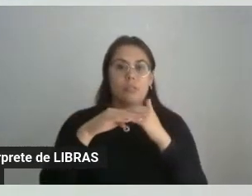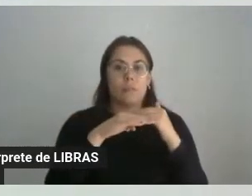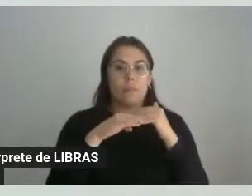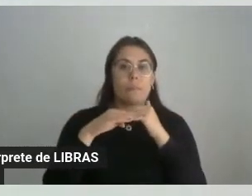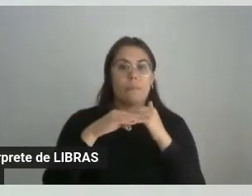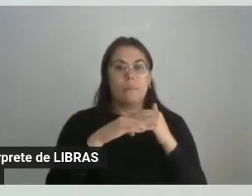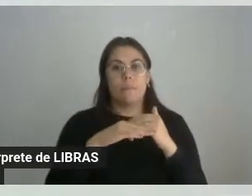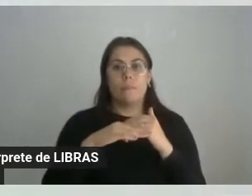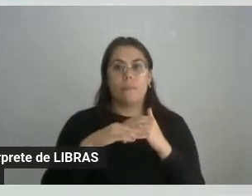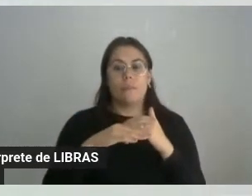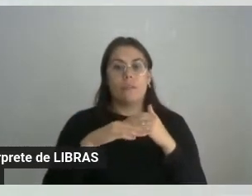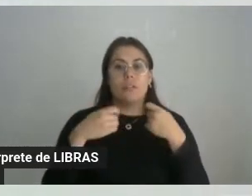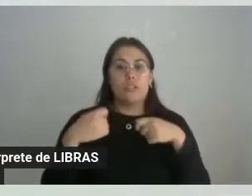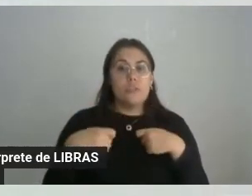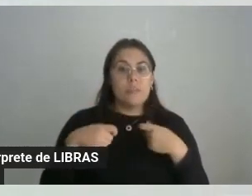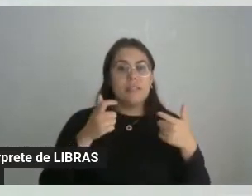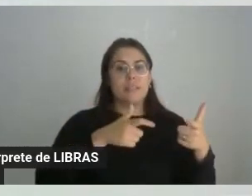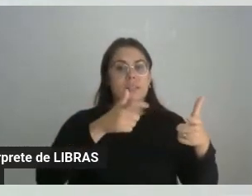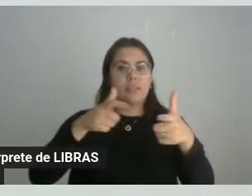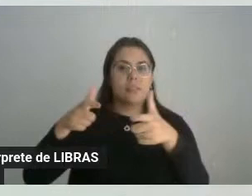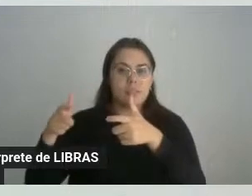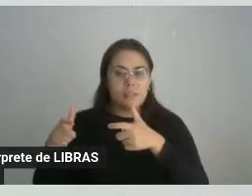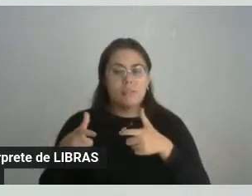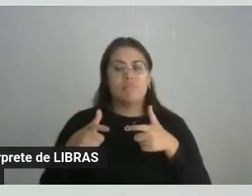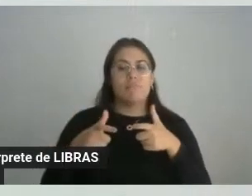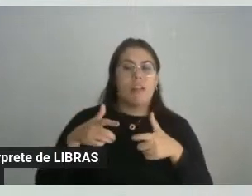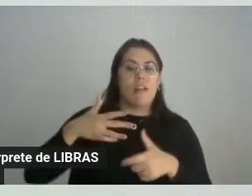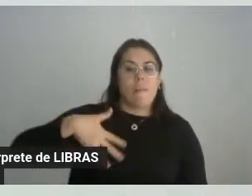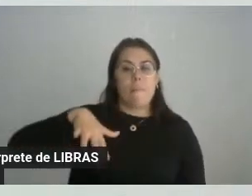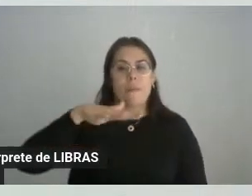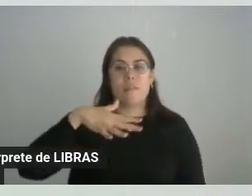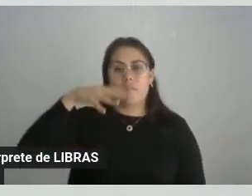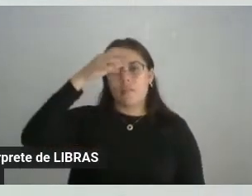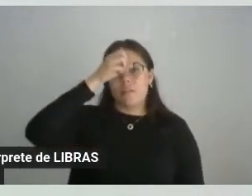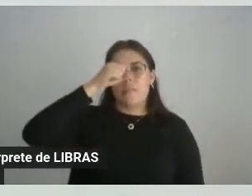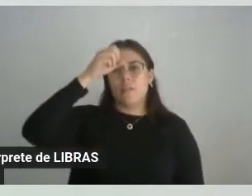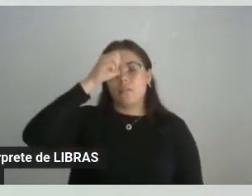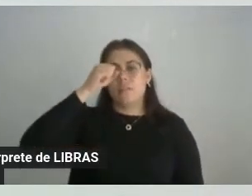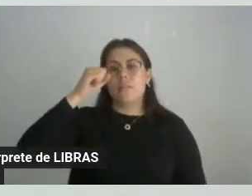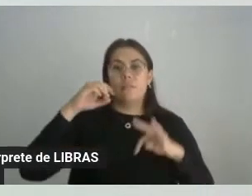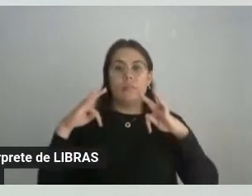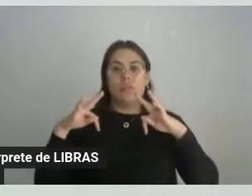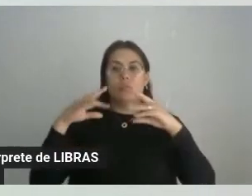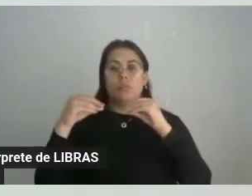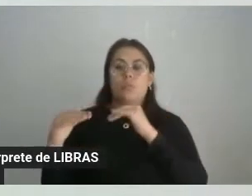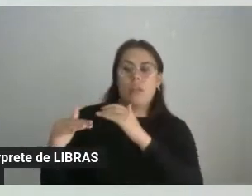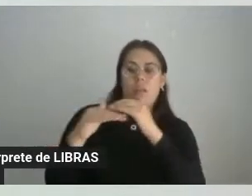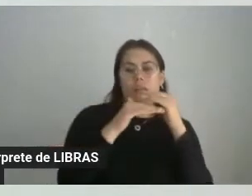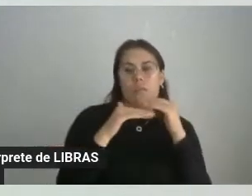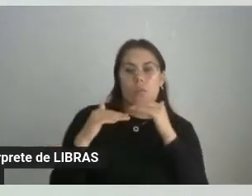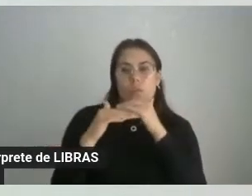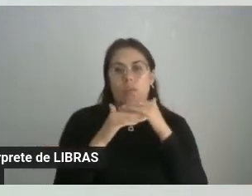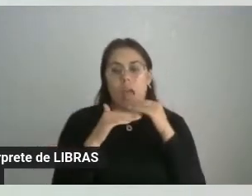não é? Ambientes de aprendizagem para que a igualdade se estabeleça